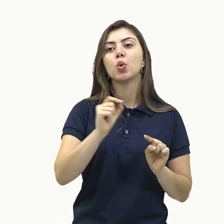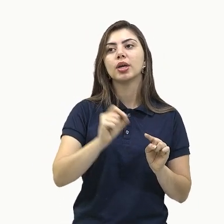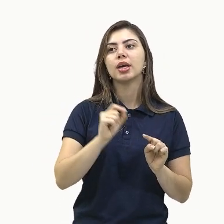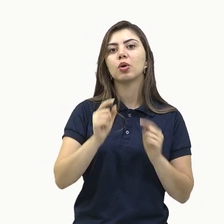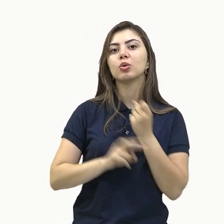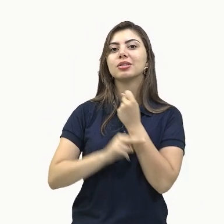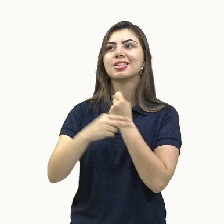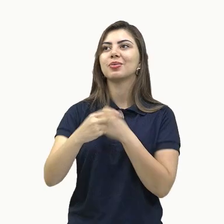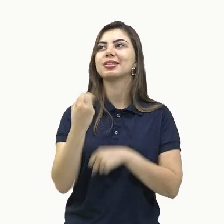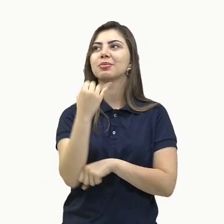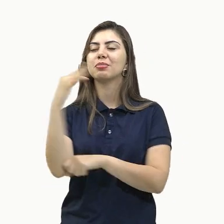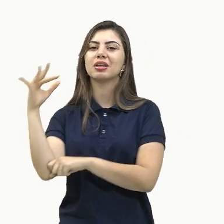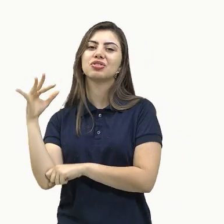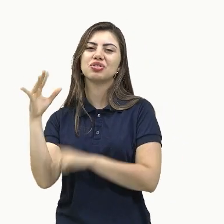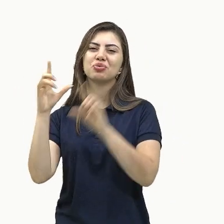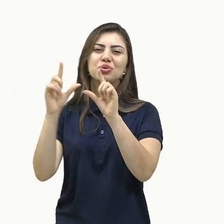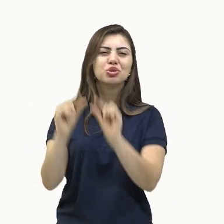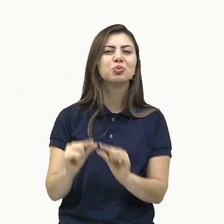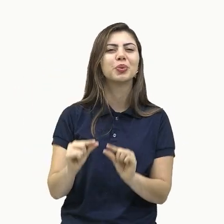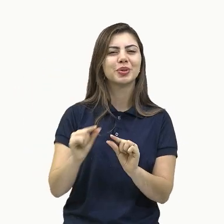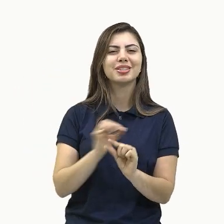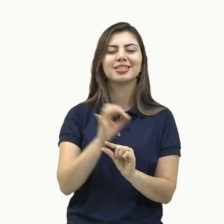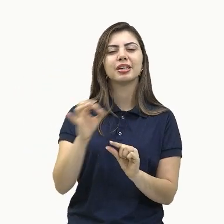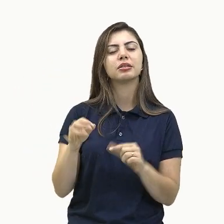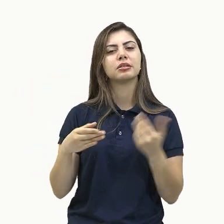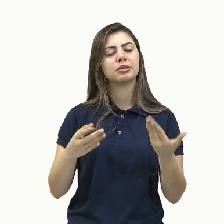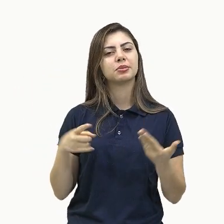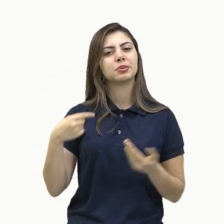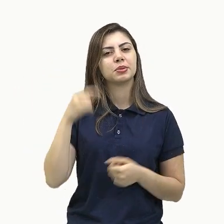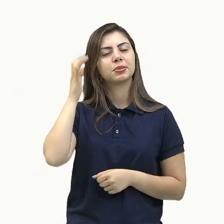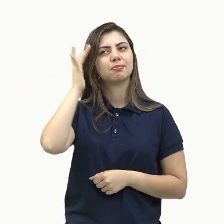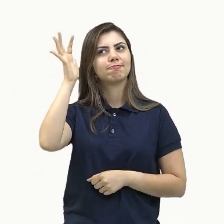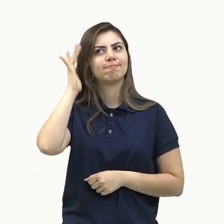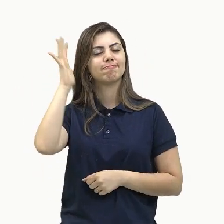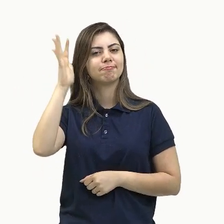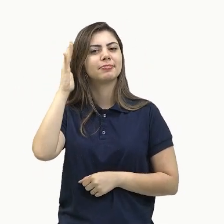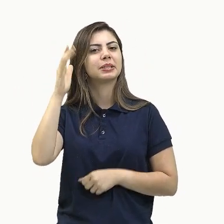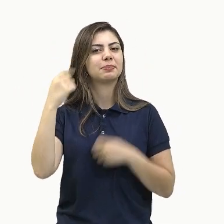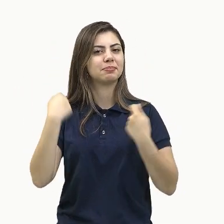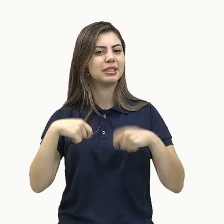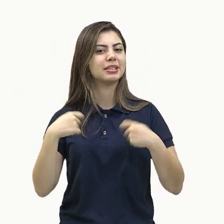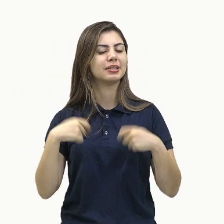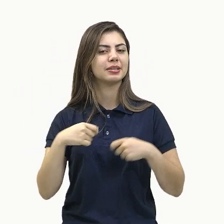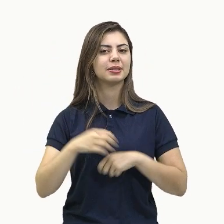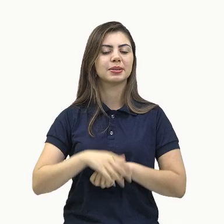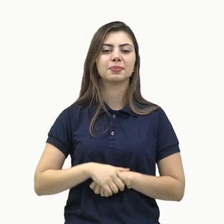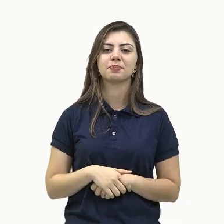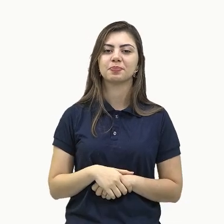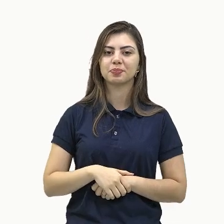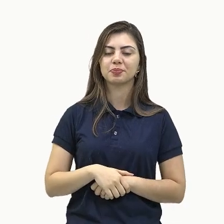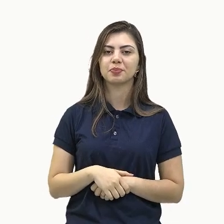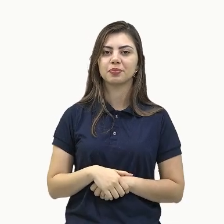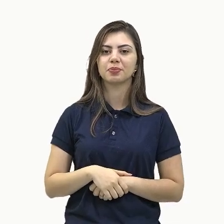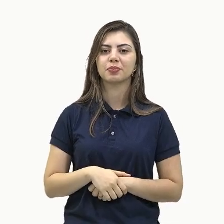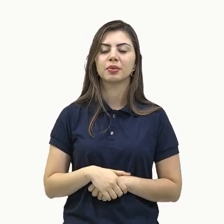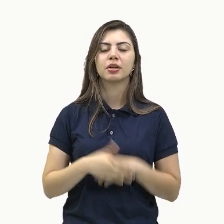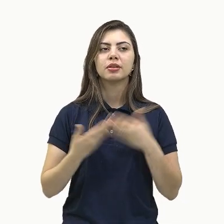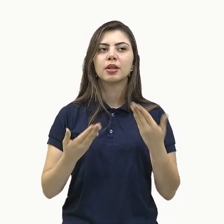impacto ambiental. Então, a gente tem que pensar sobre tudo isso nesse primeiro item, sobre o que a gente